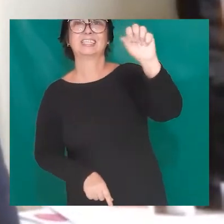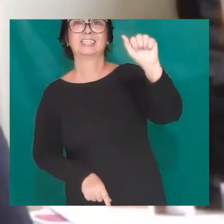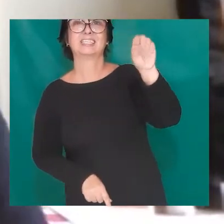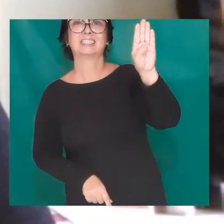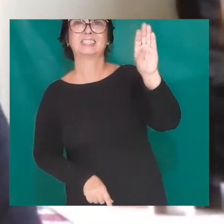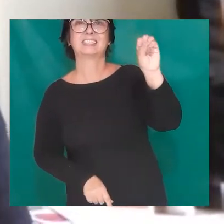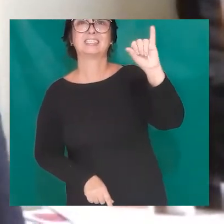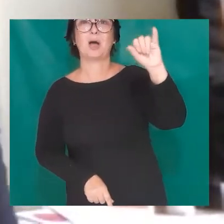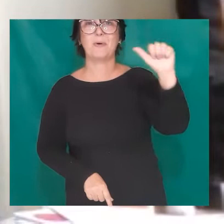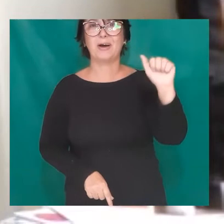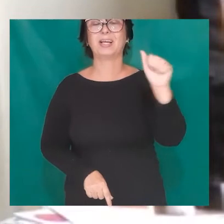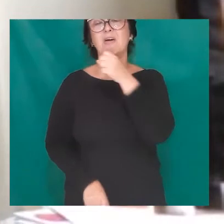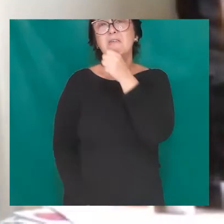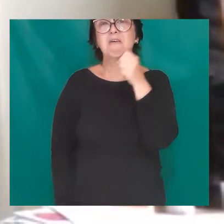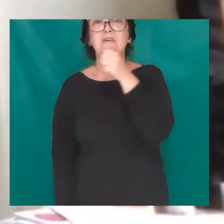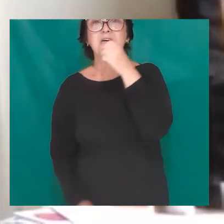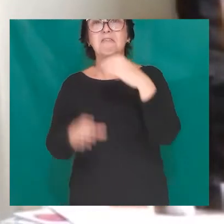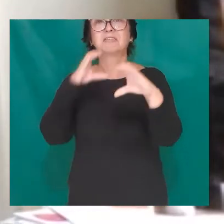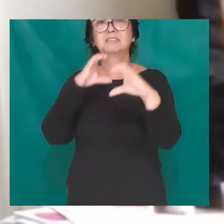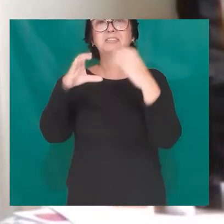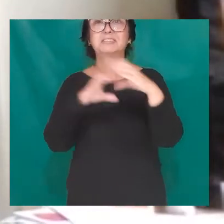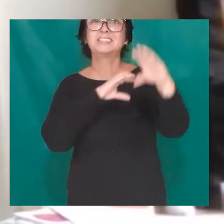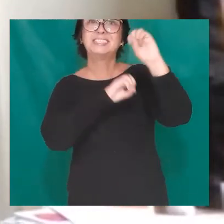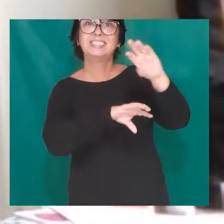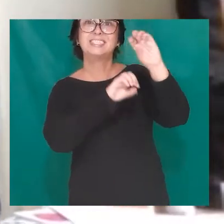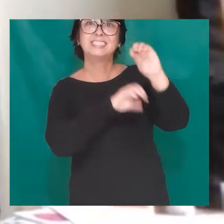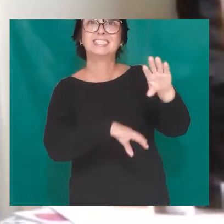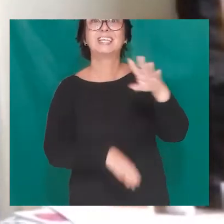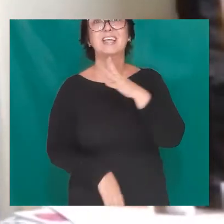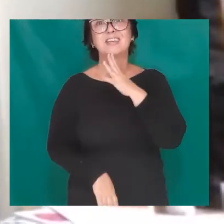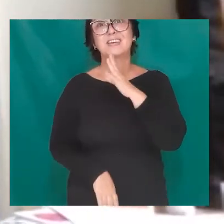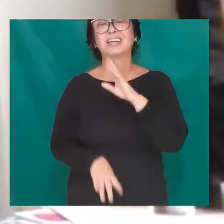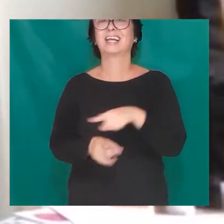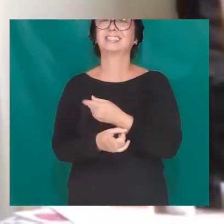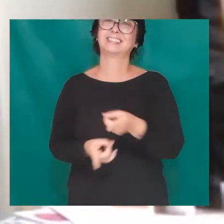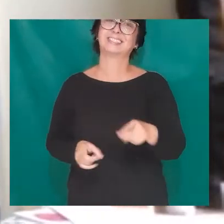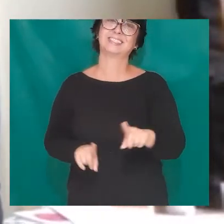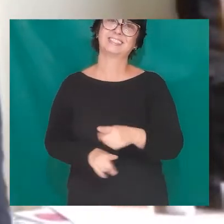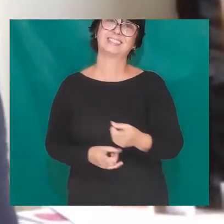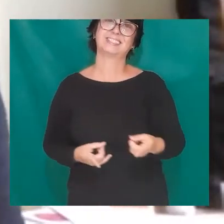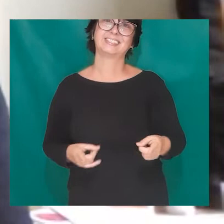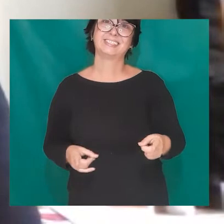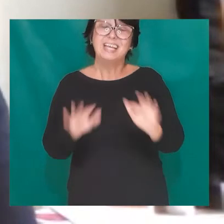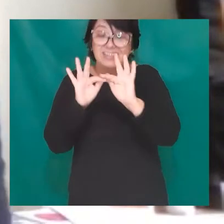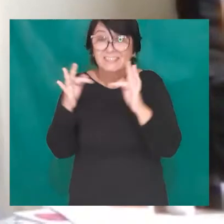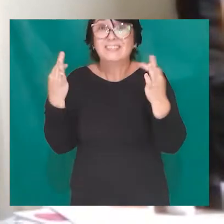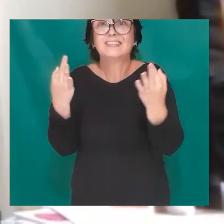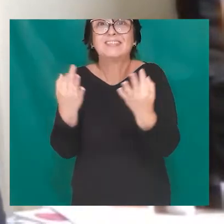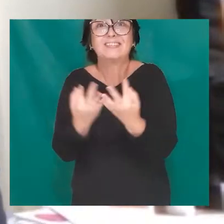que é cantora, as duas cantam e dão aulas de canto e conhecem música também. Então, é uma coisa que está muito em família